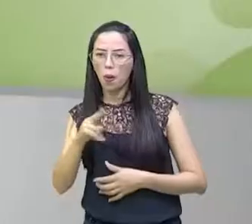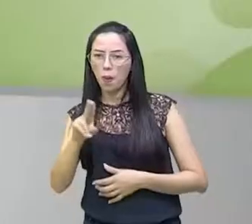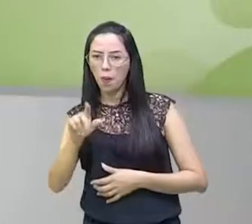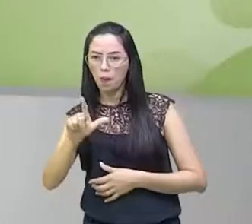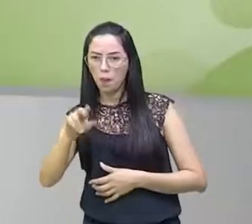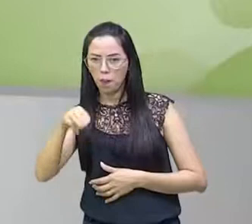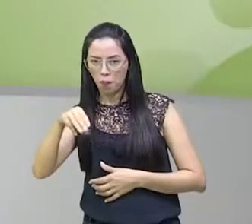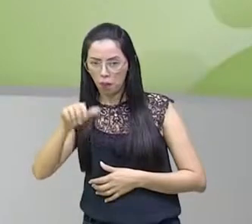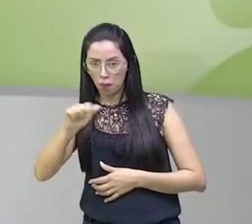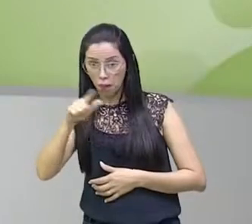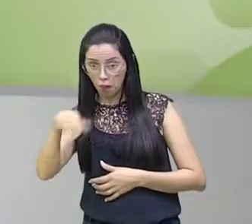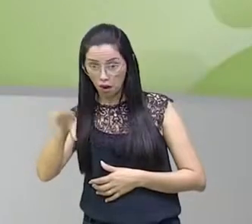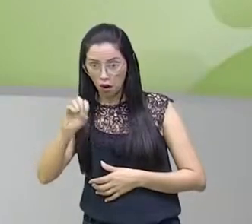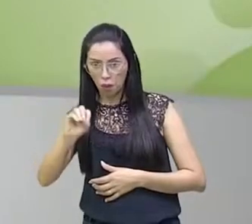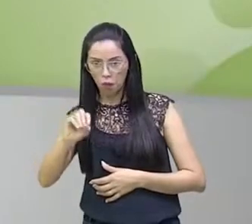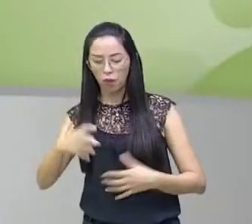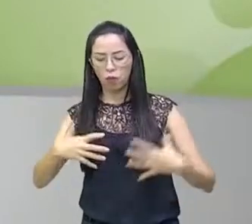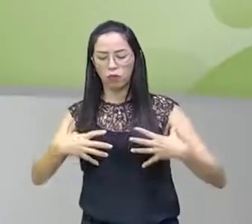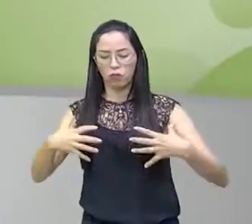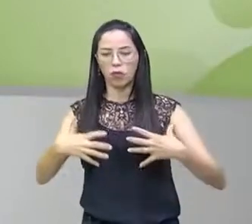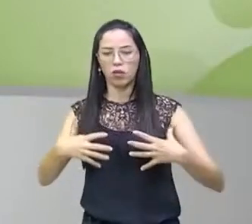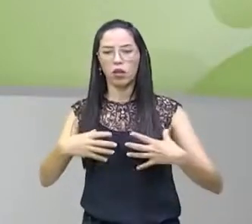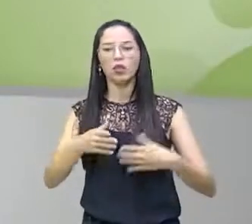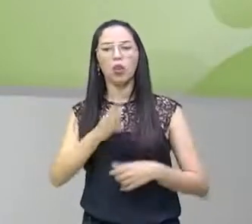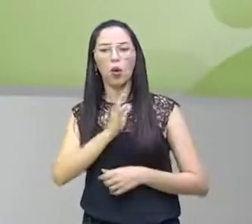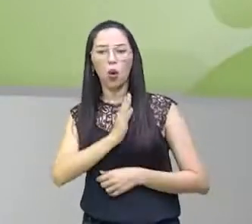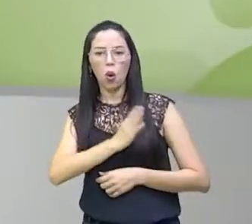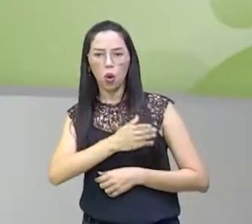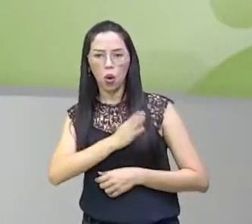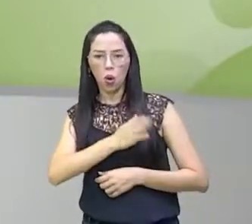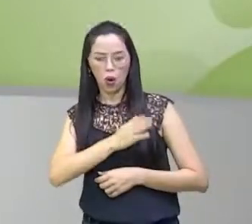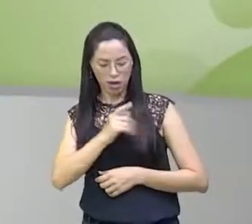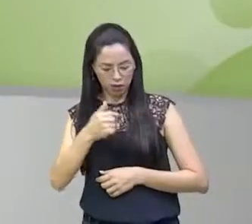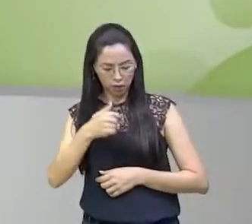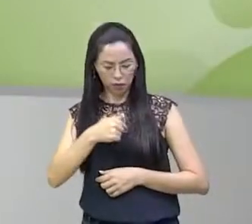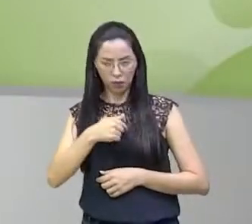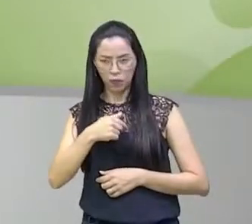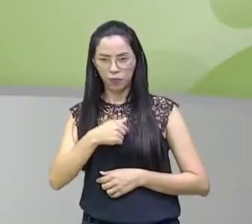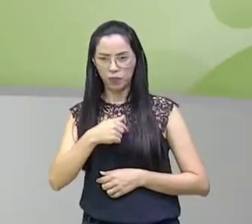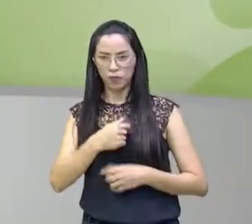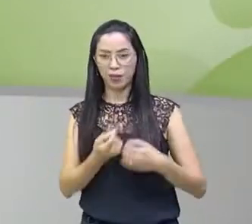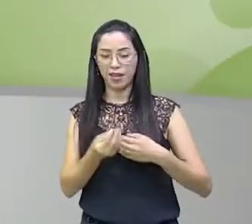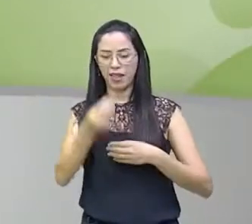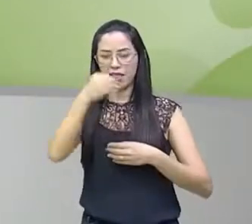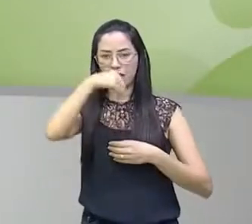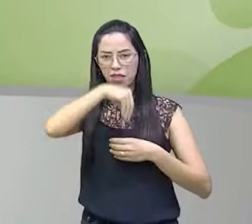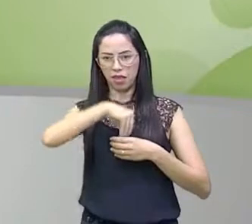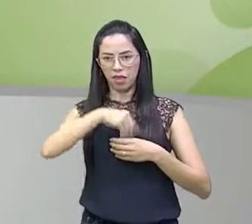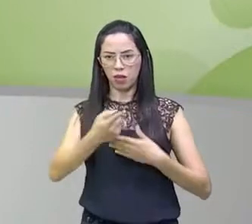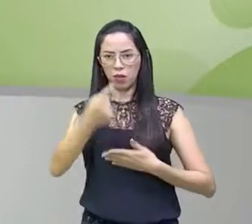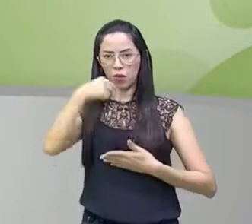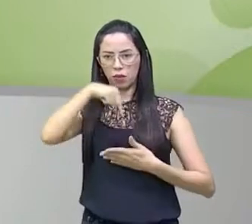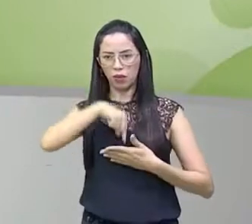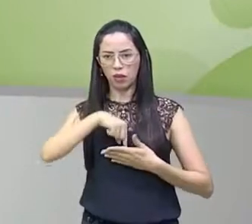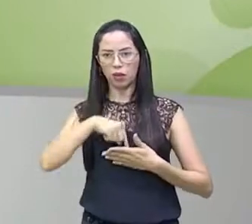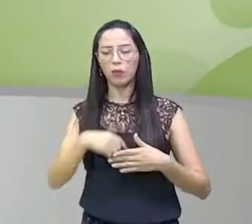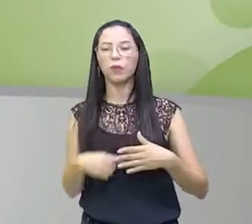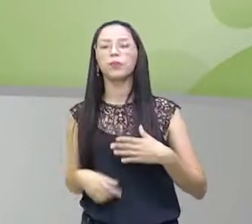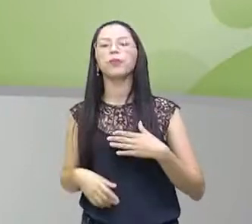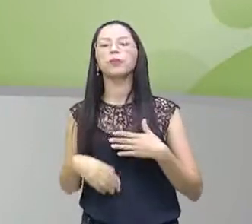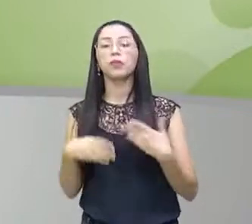Muito bem, agora nós vamos ver o coração. Aqui, como vocês podem ver, o coração ele é